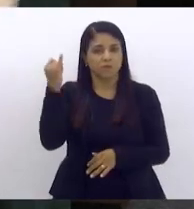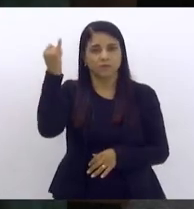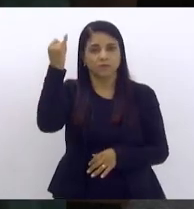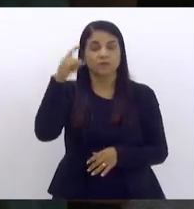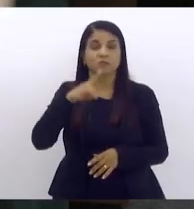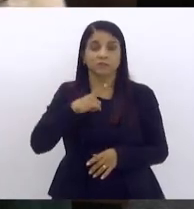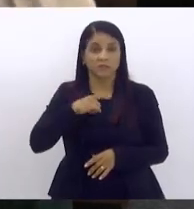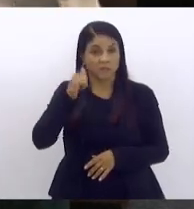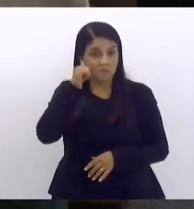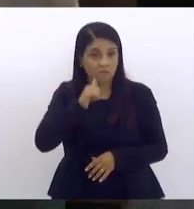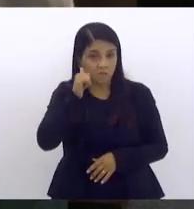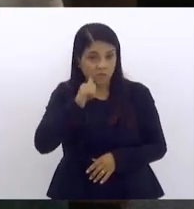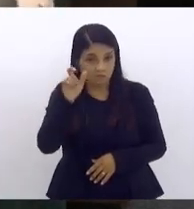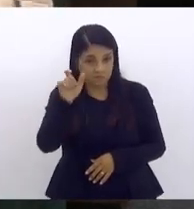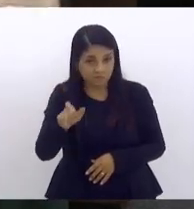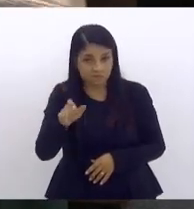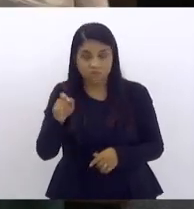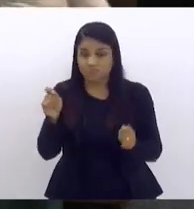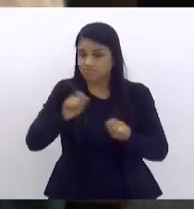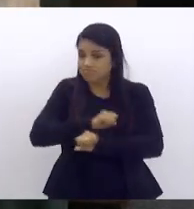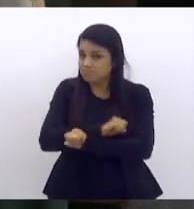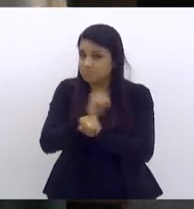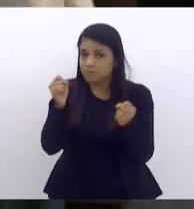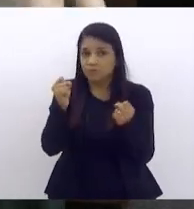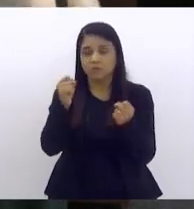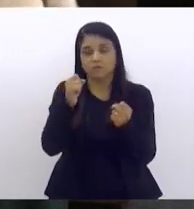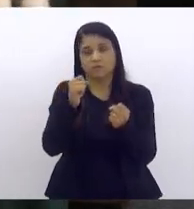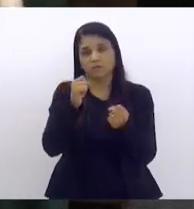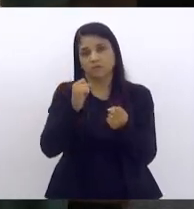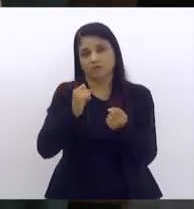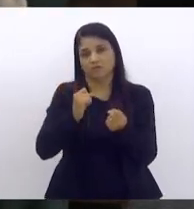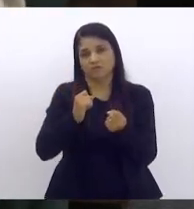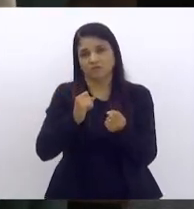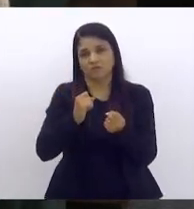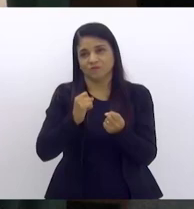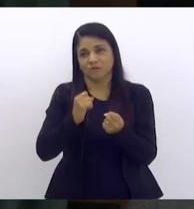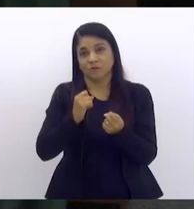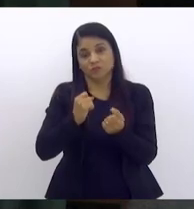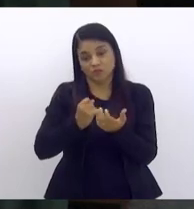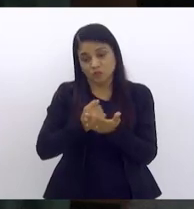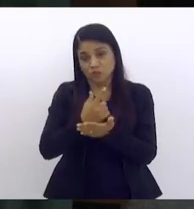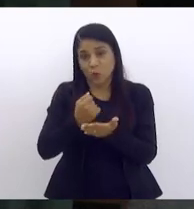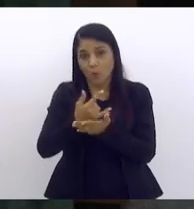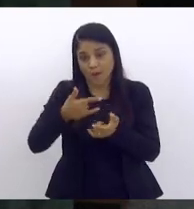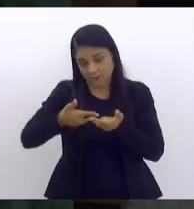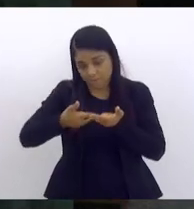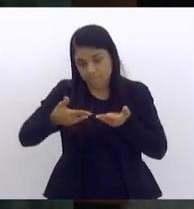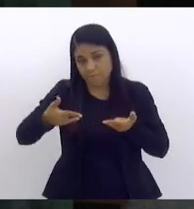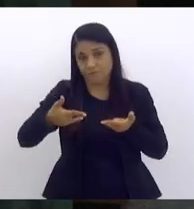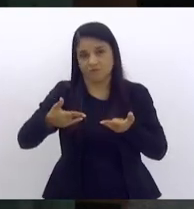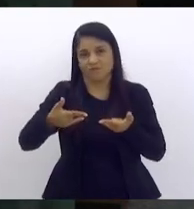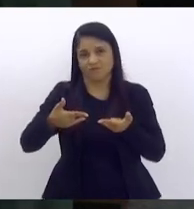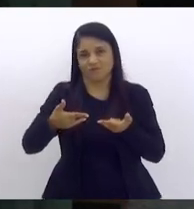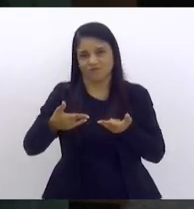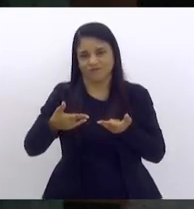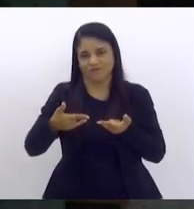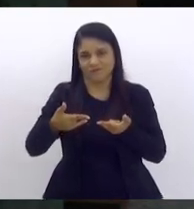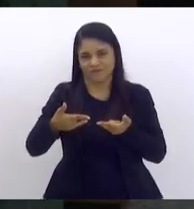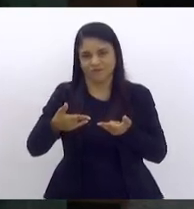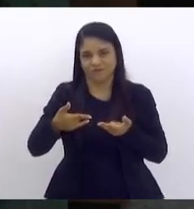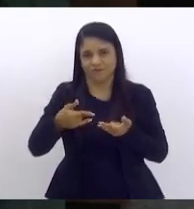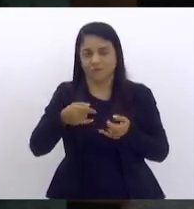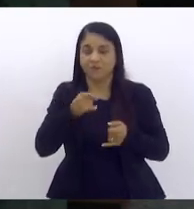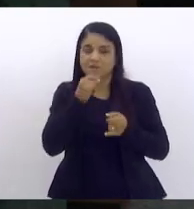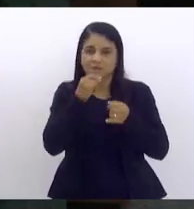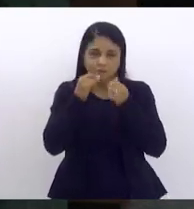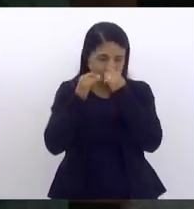têm condições de arcar com os custos que se leva de um absorvente íntimo. Então, por exemplo,